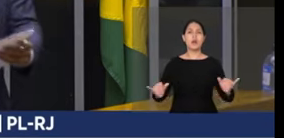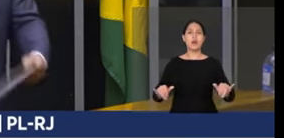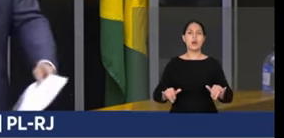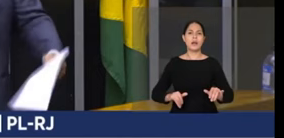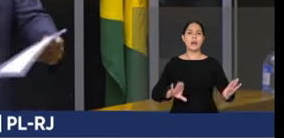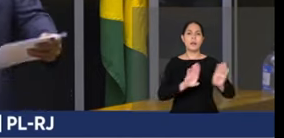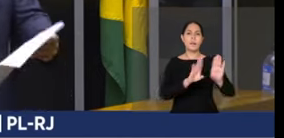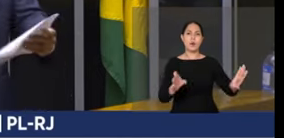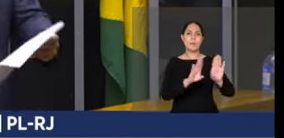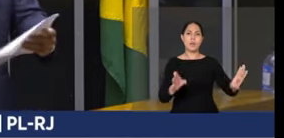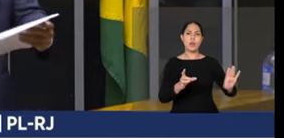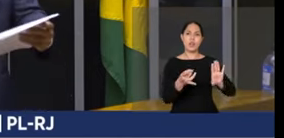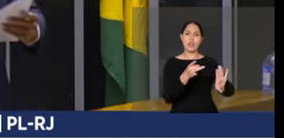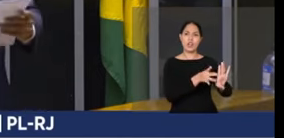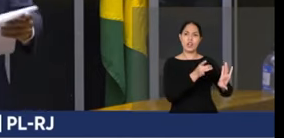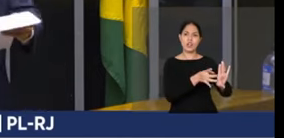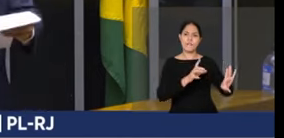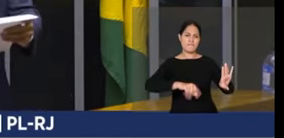de vidro.